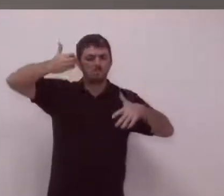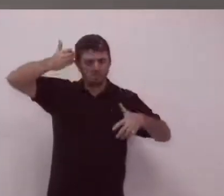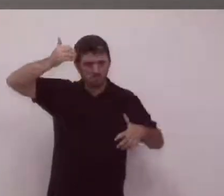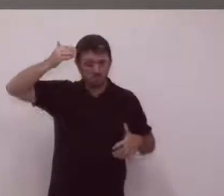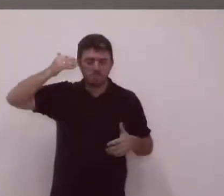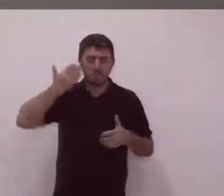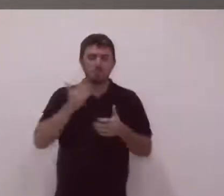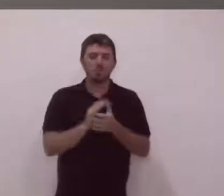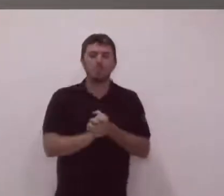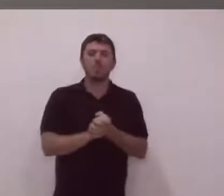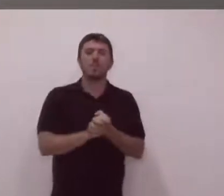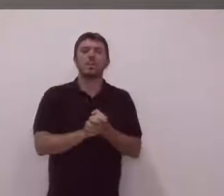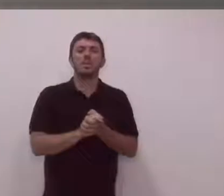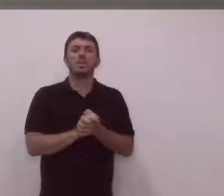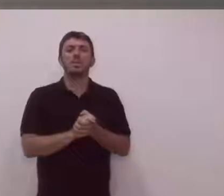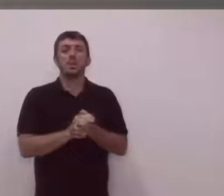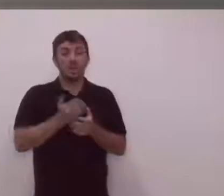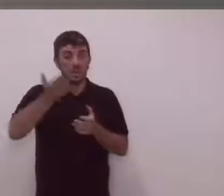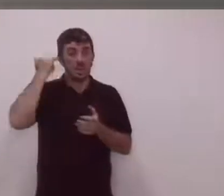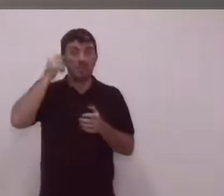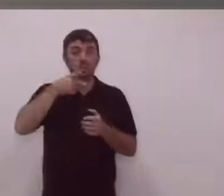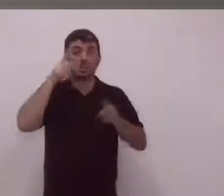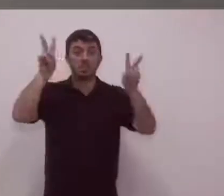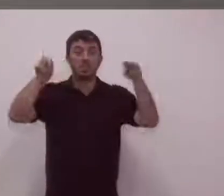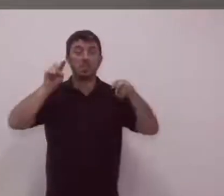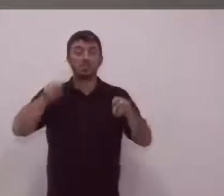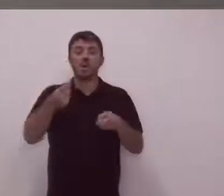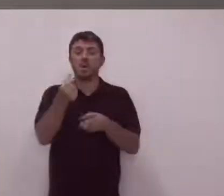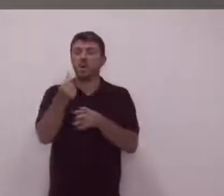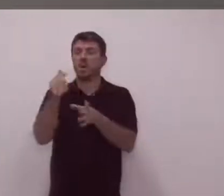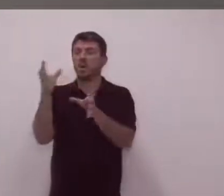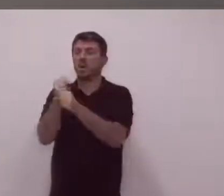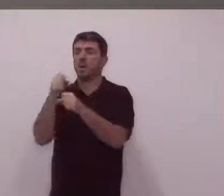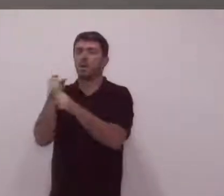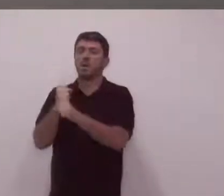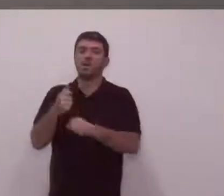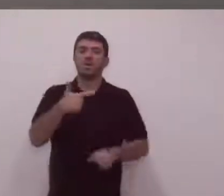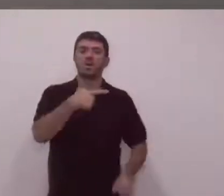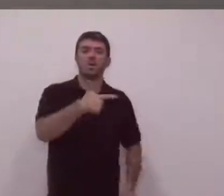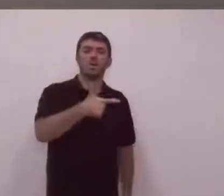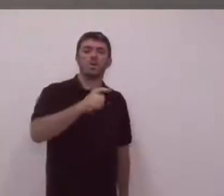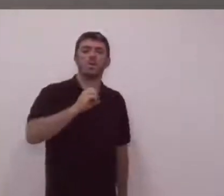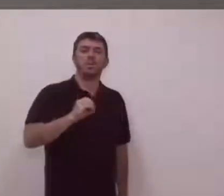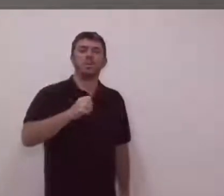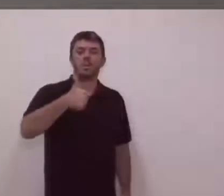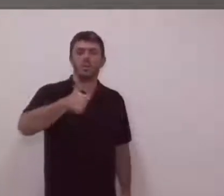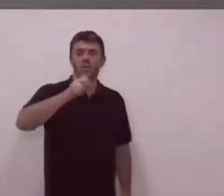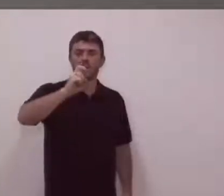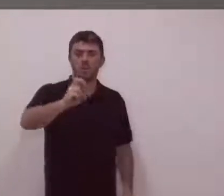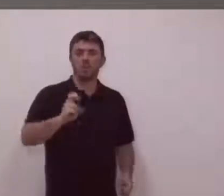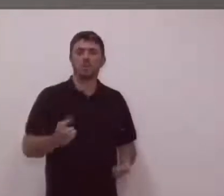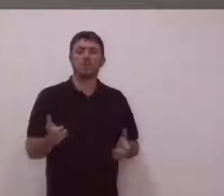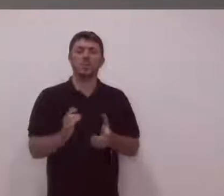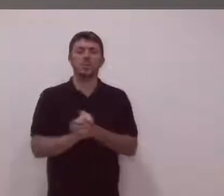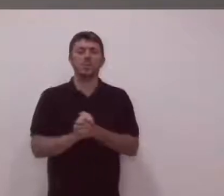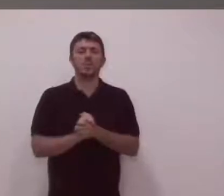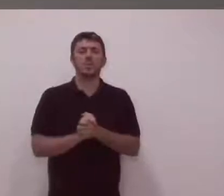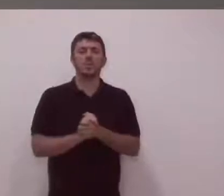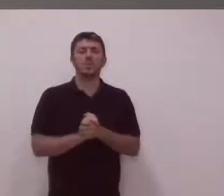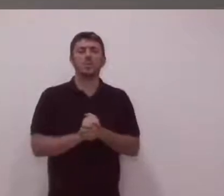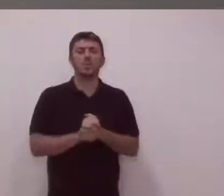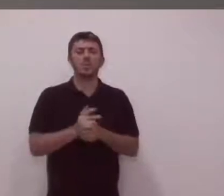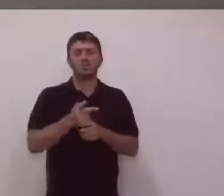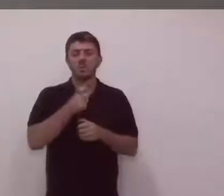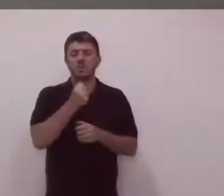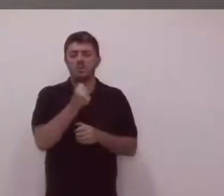a questão das contas de 2015 falávamos por diversas vezes que esperávamos sermos o julgamento